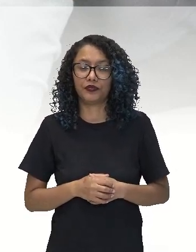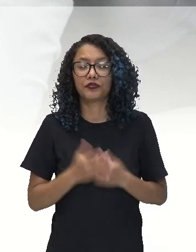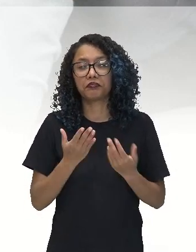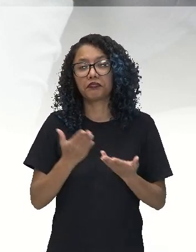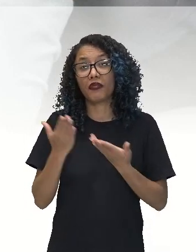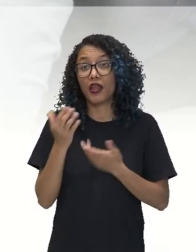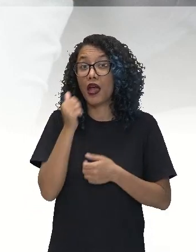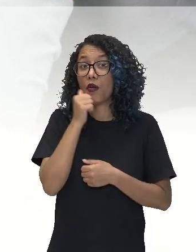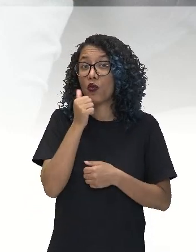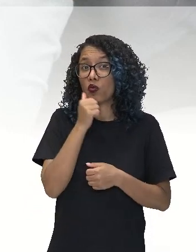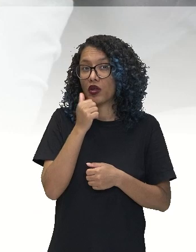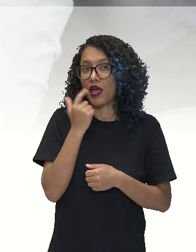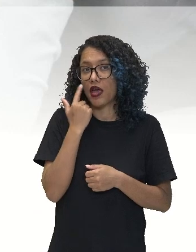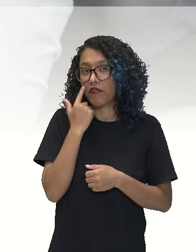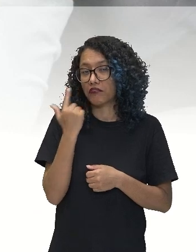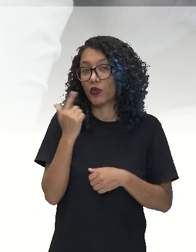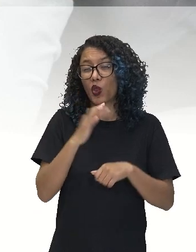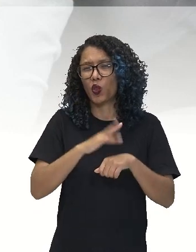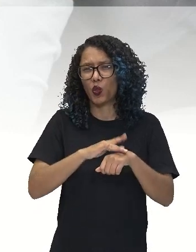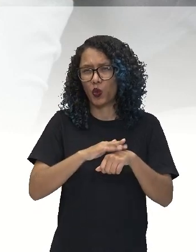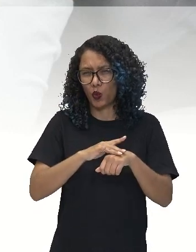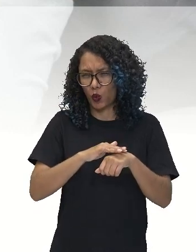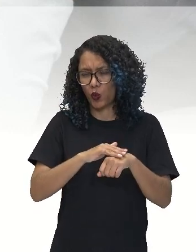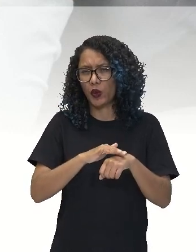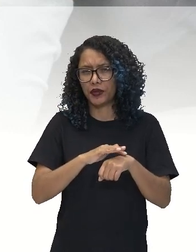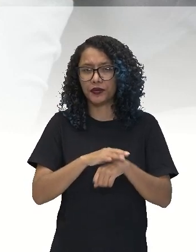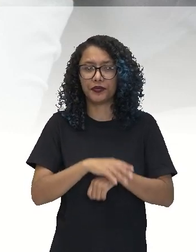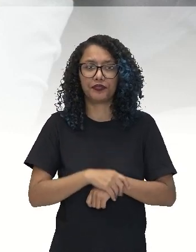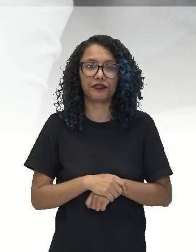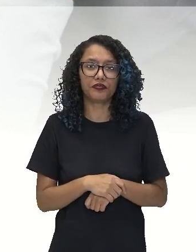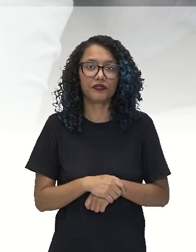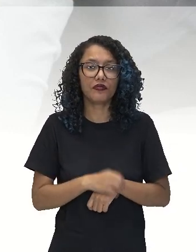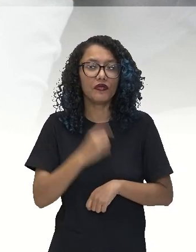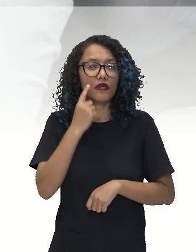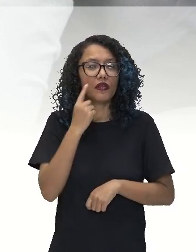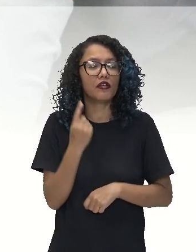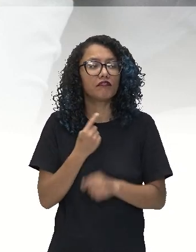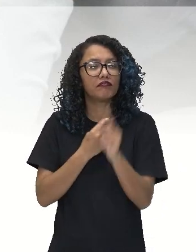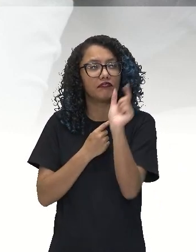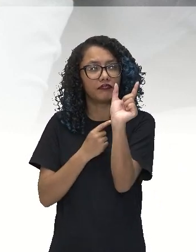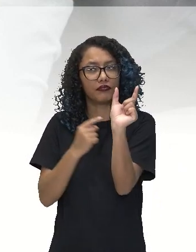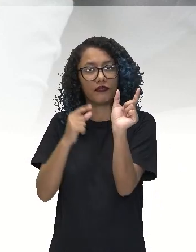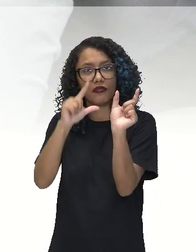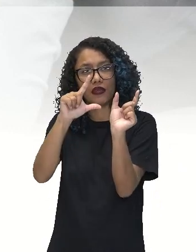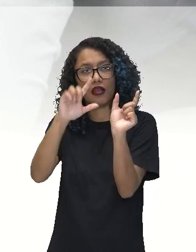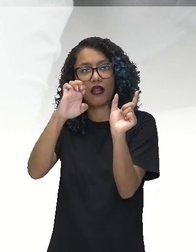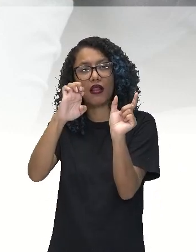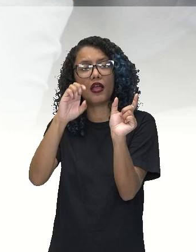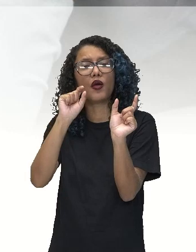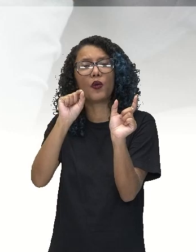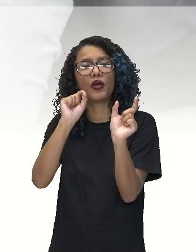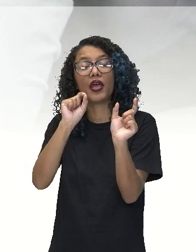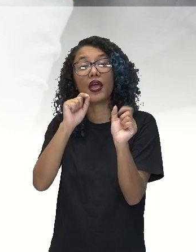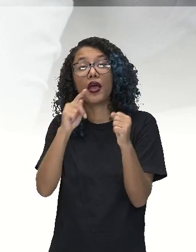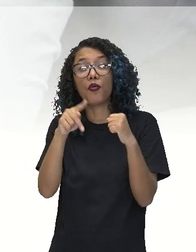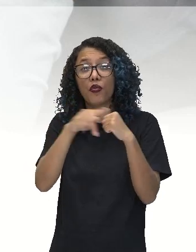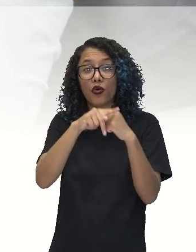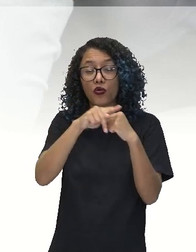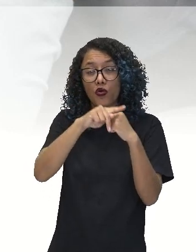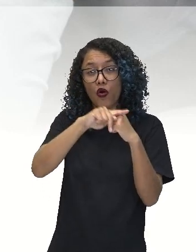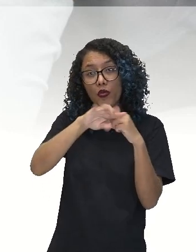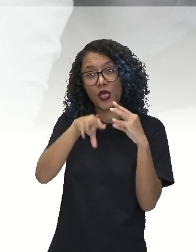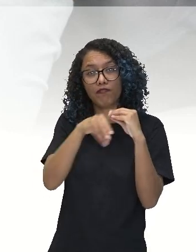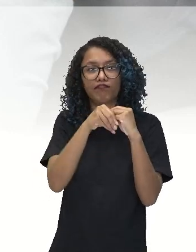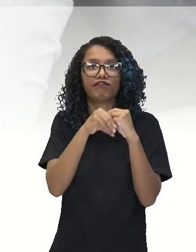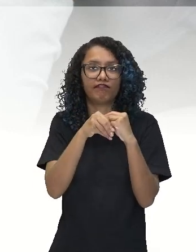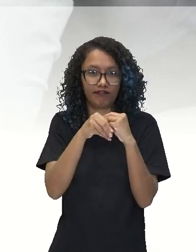mulher doente, né? Então, nós temos bem aqui, ó, um pronome complemento, certo? E aí